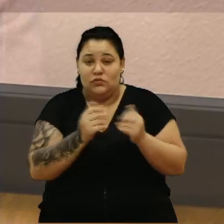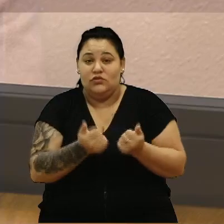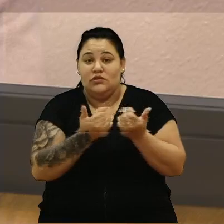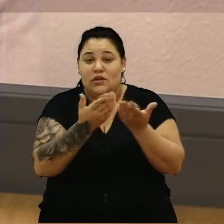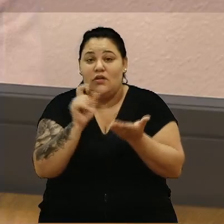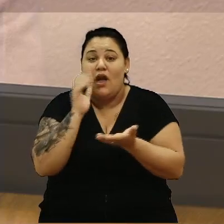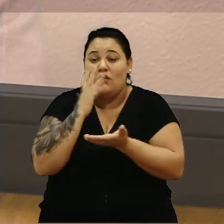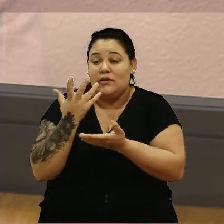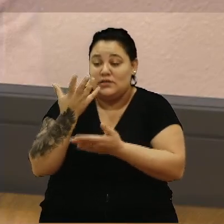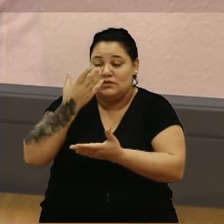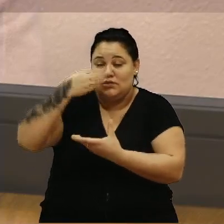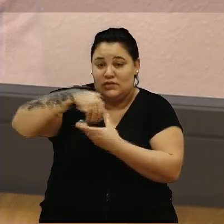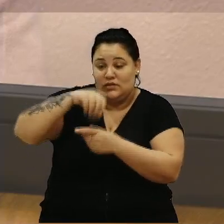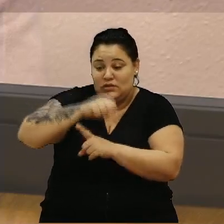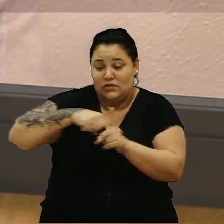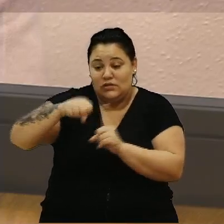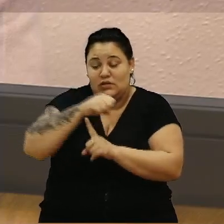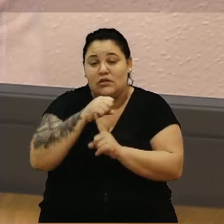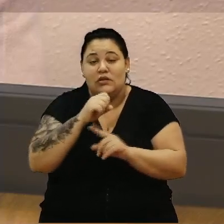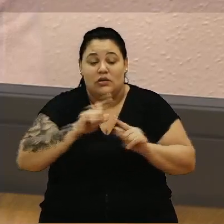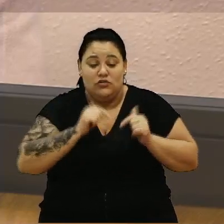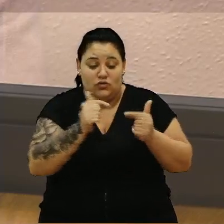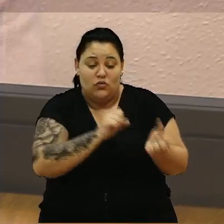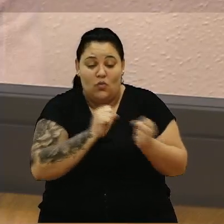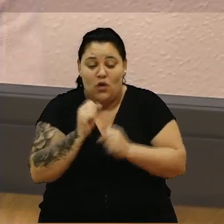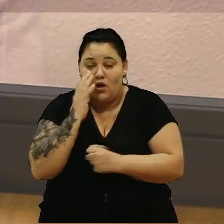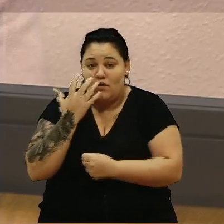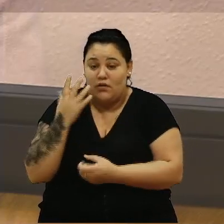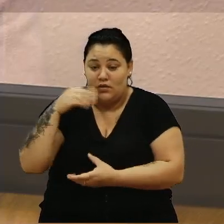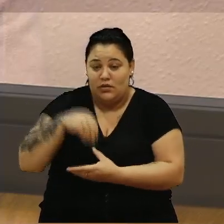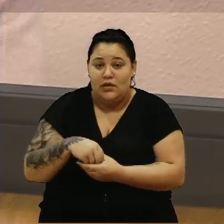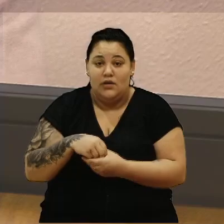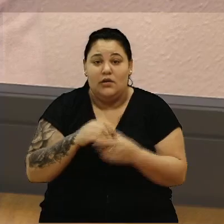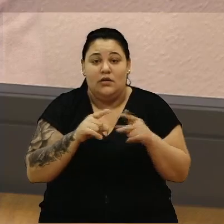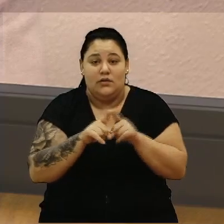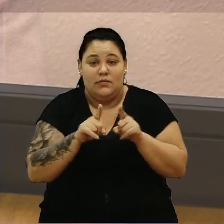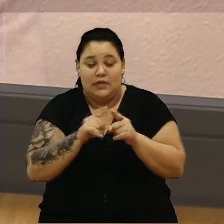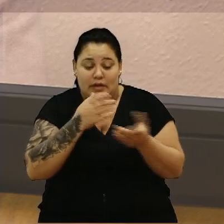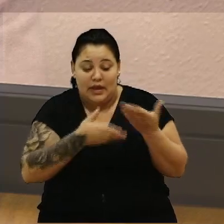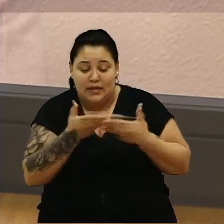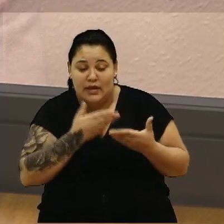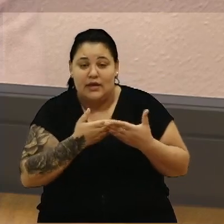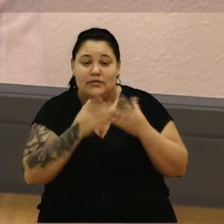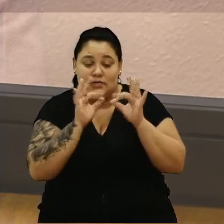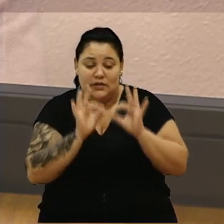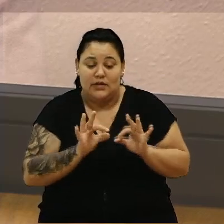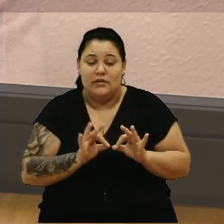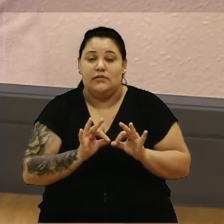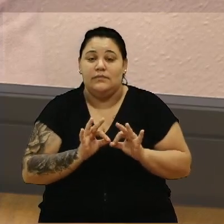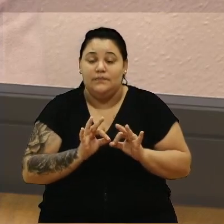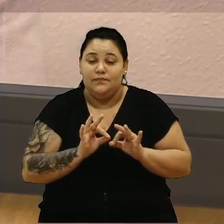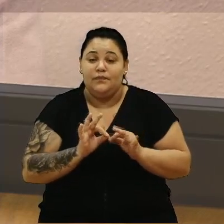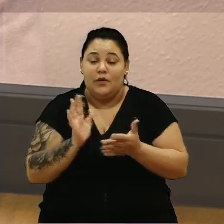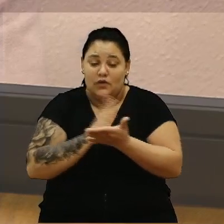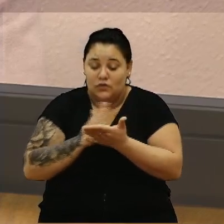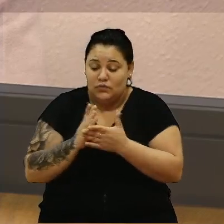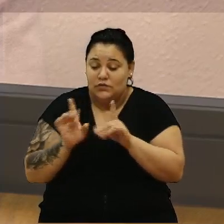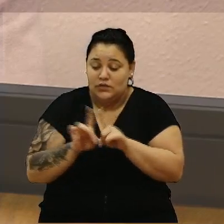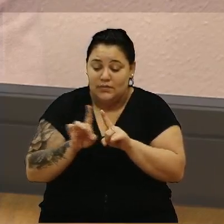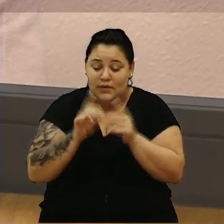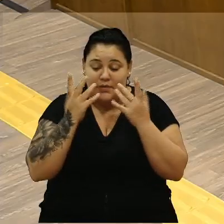mas que medidas também podem ser tomadas aqui dentro para que a gente possa tratar essas questões desde a sua raiz. Então, parabenizar a senhora pelo tema